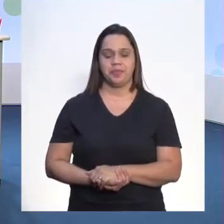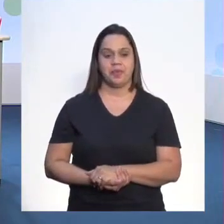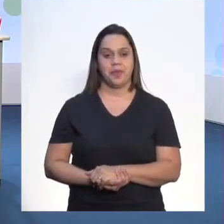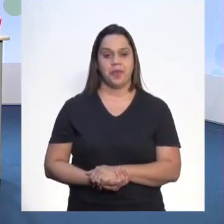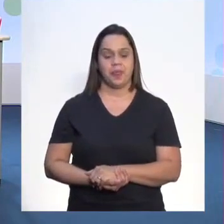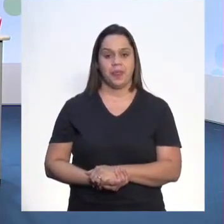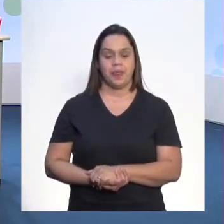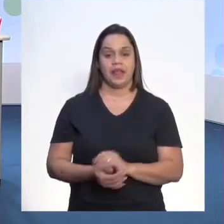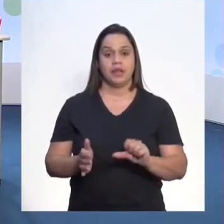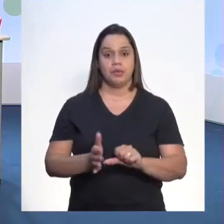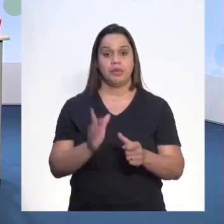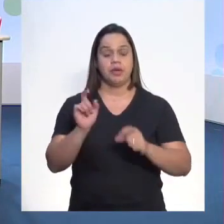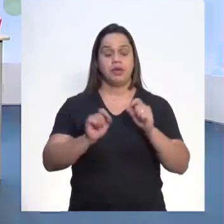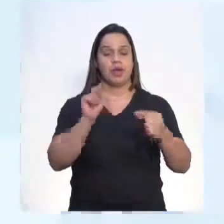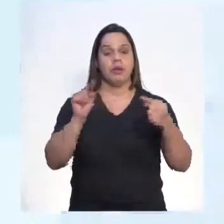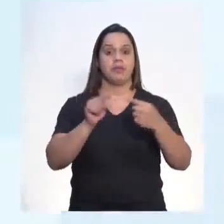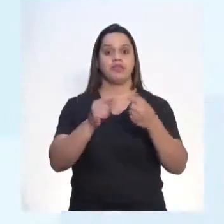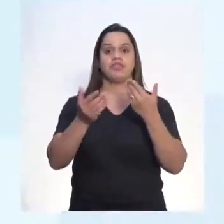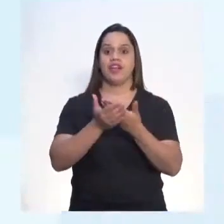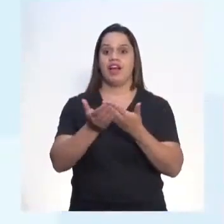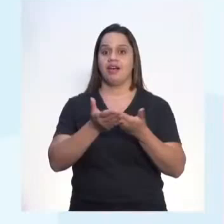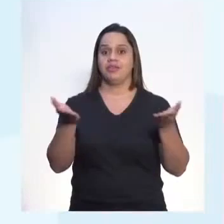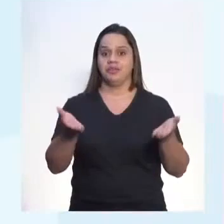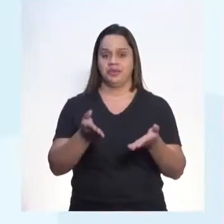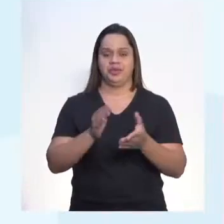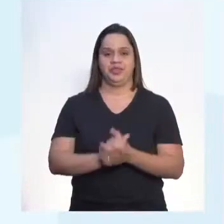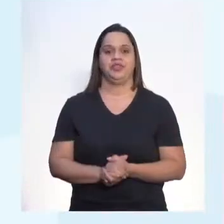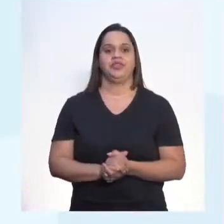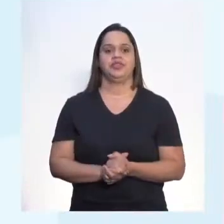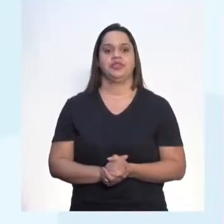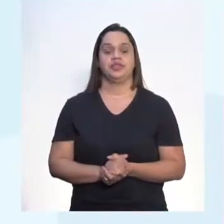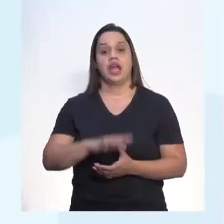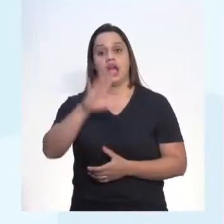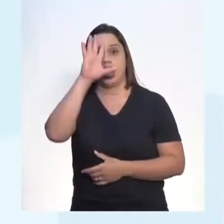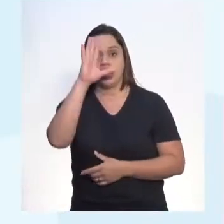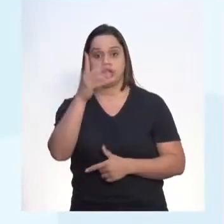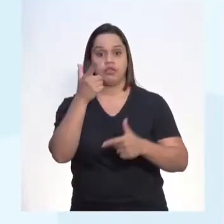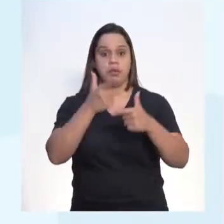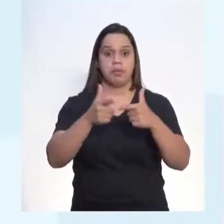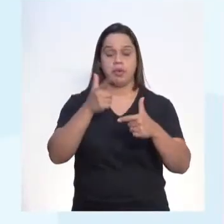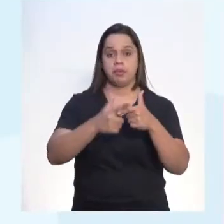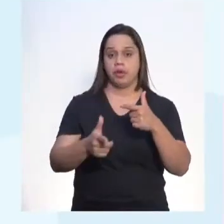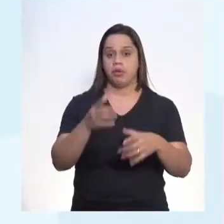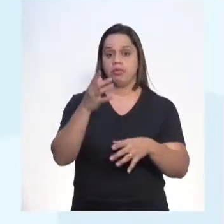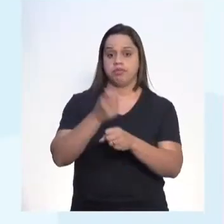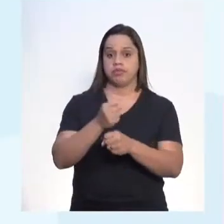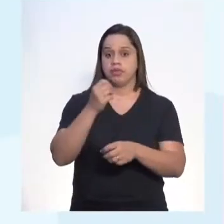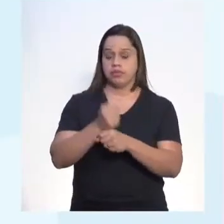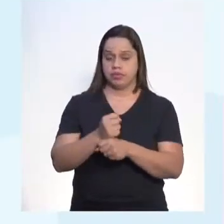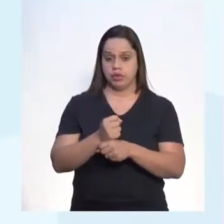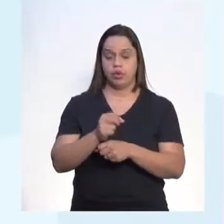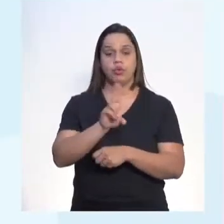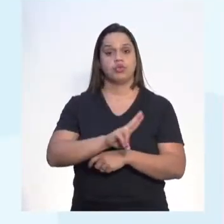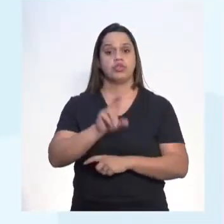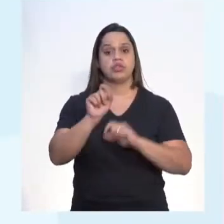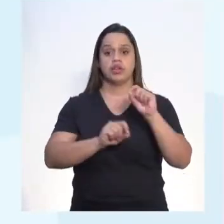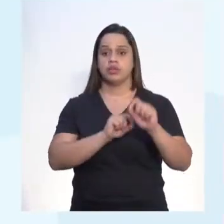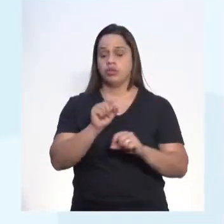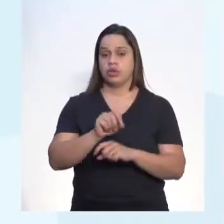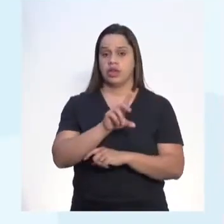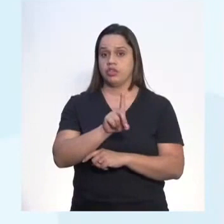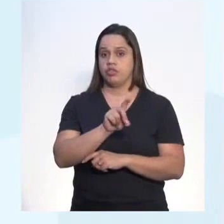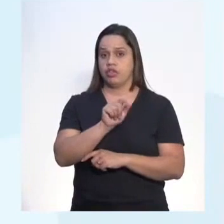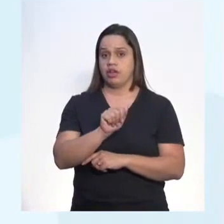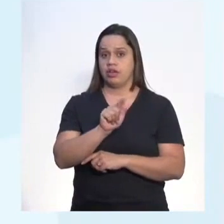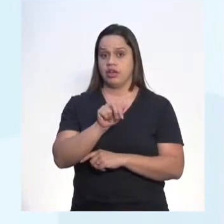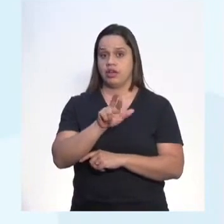primeiro que nós vamos ver é o objetivo desta aula. Resolver problemas de contagem utilizando